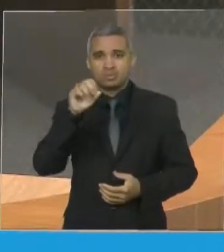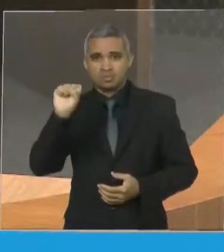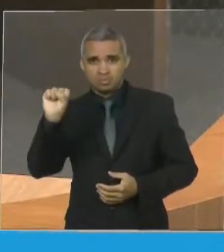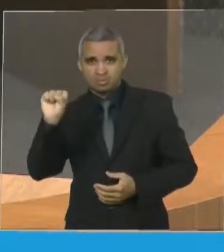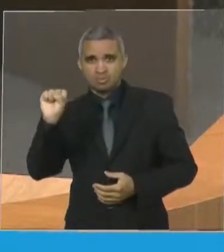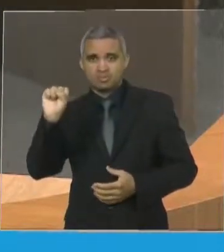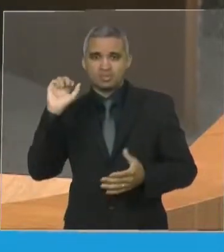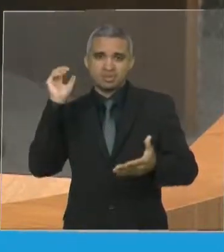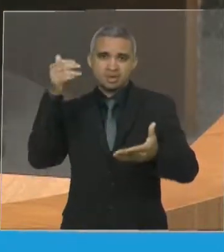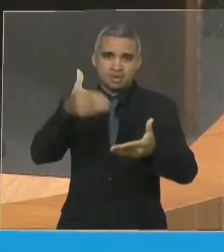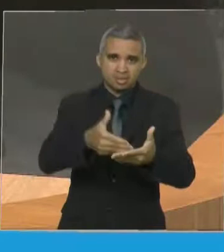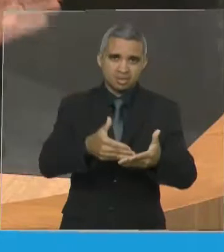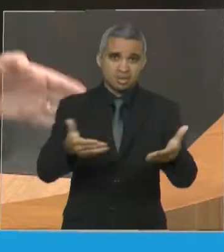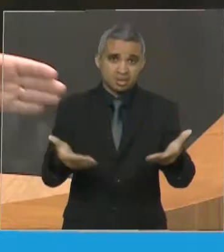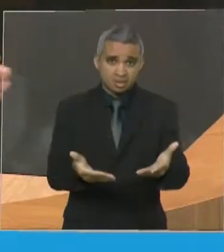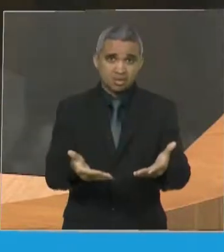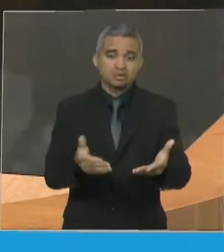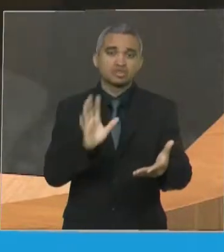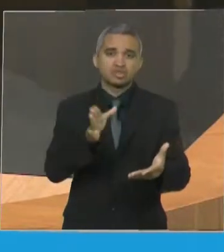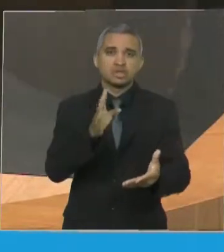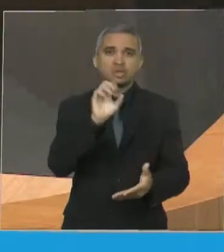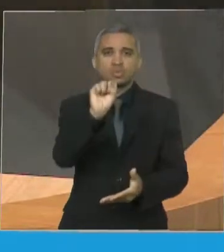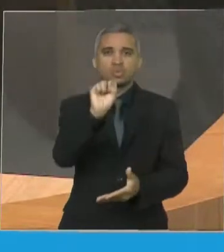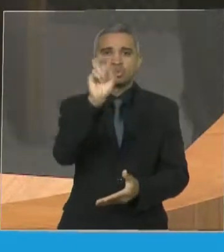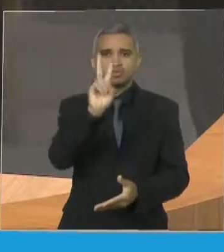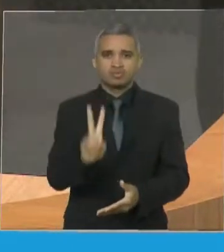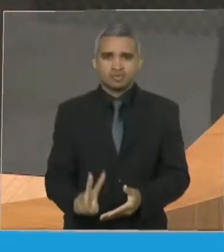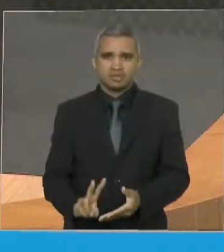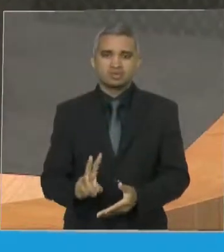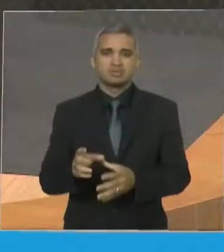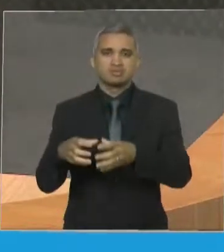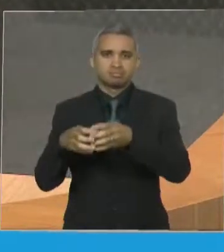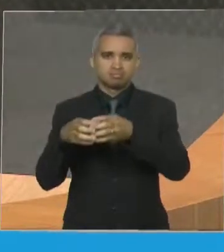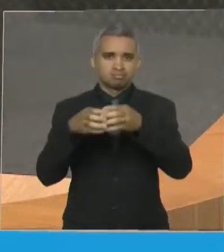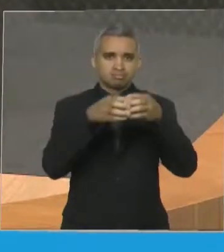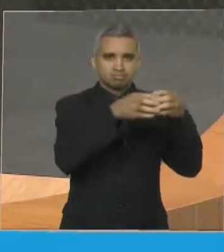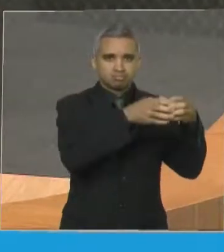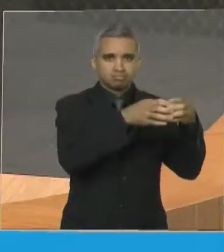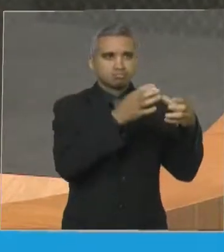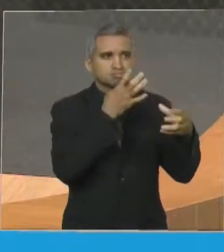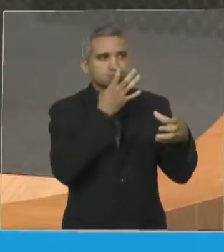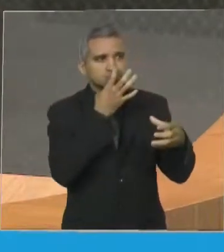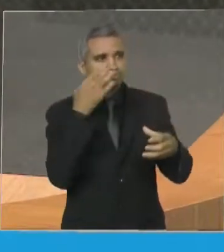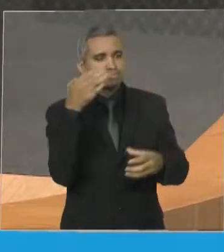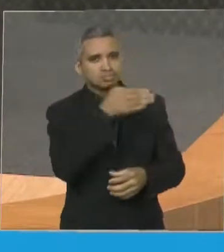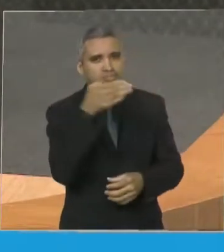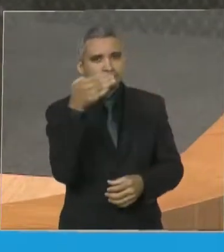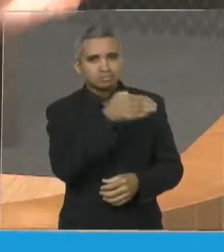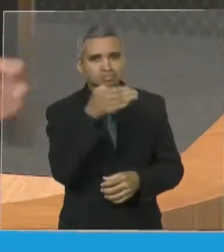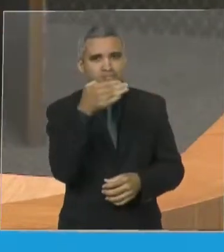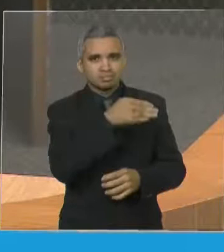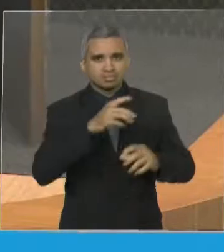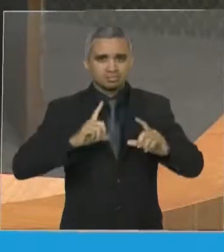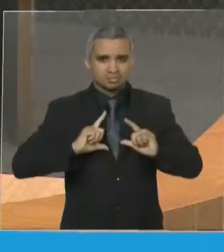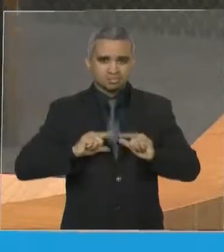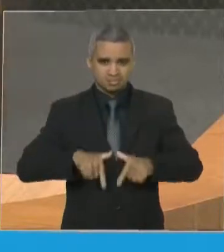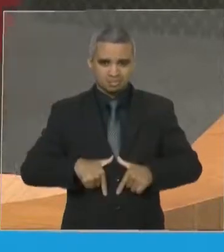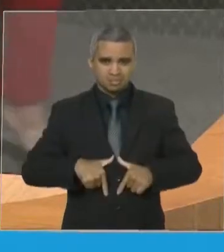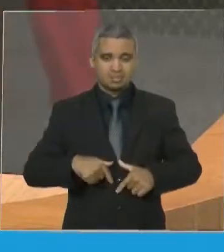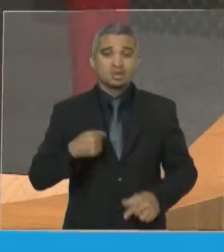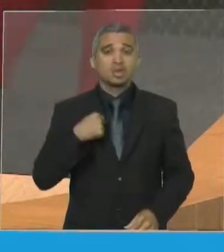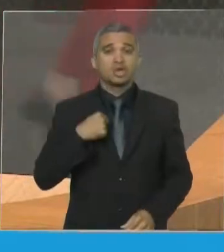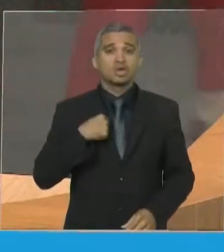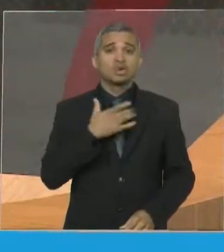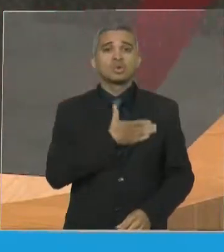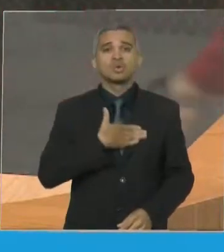8 caravanas, estivemos esse ano, e eu tenho apreciado ir no mês de janeiro, embaixador. É